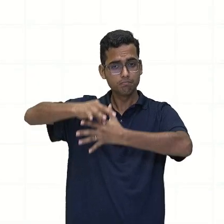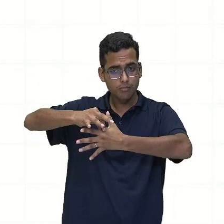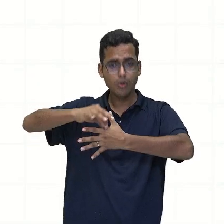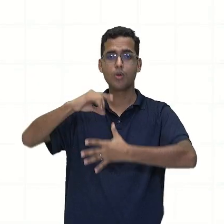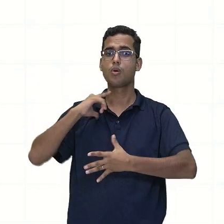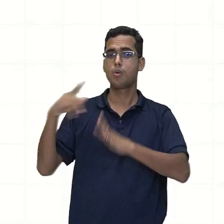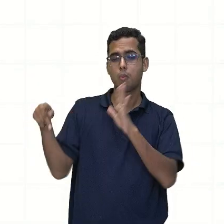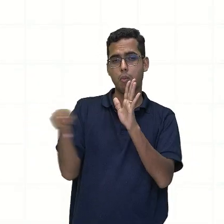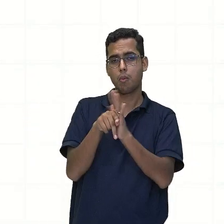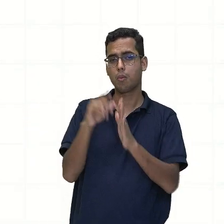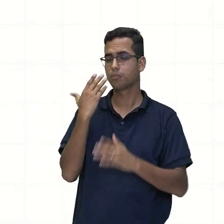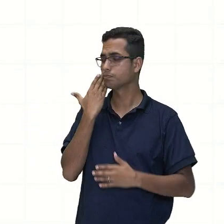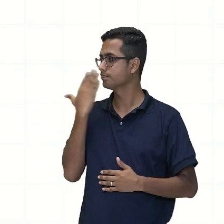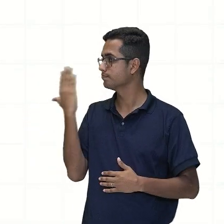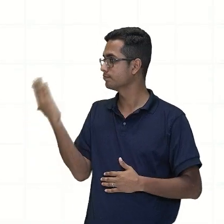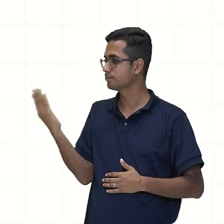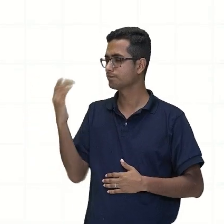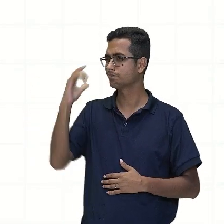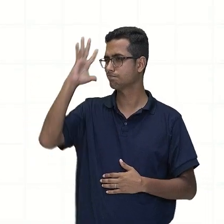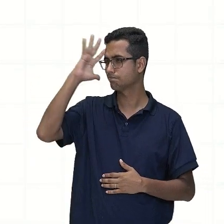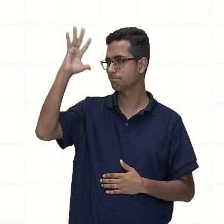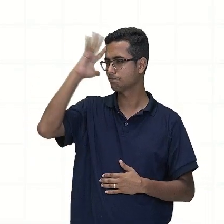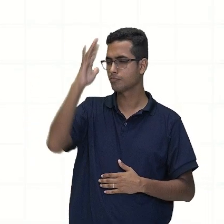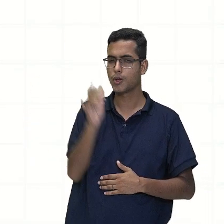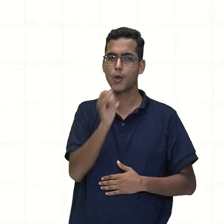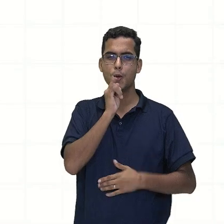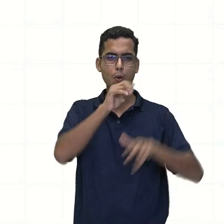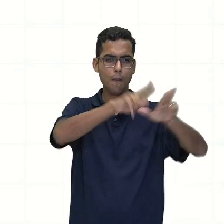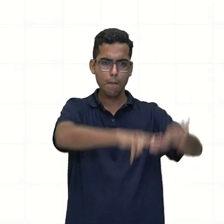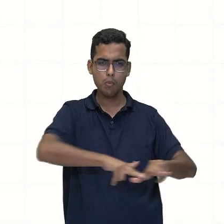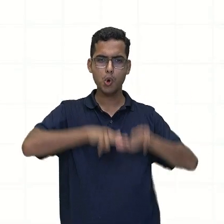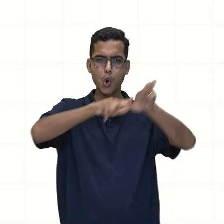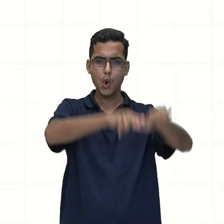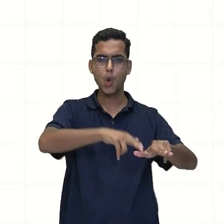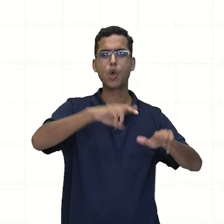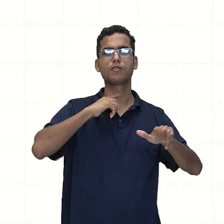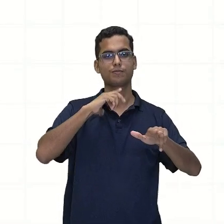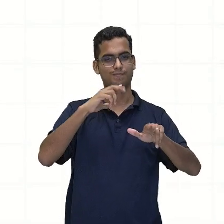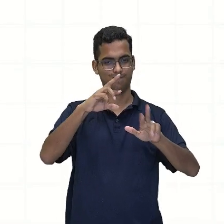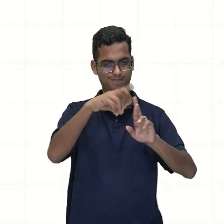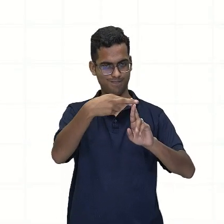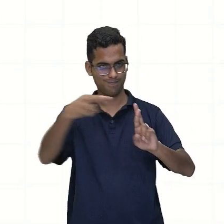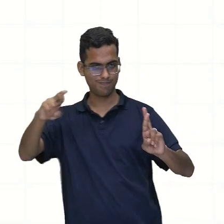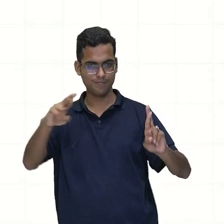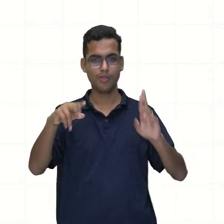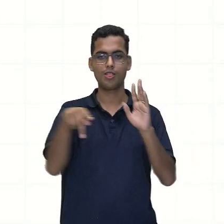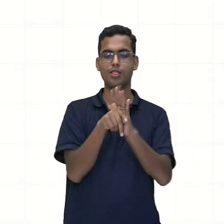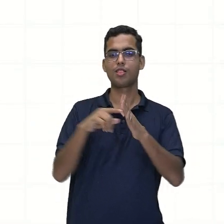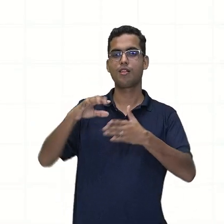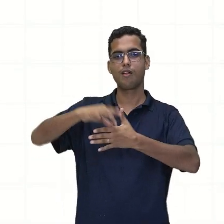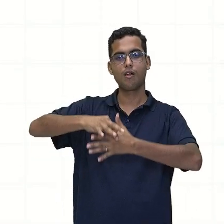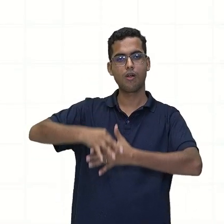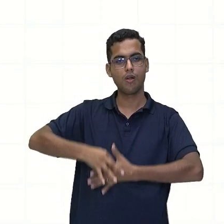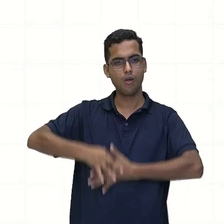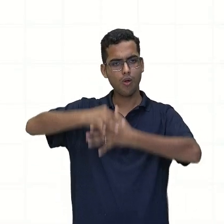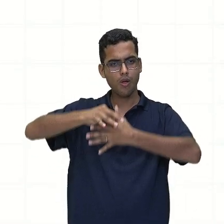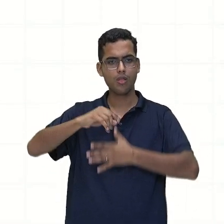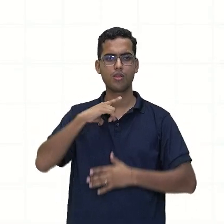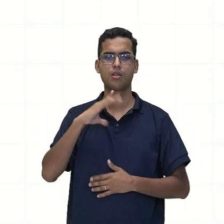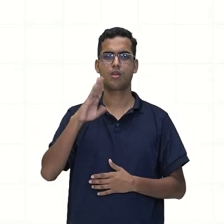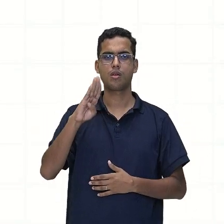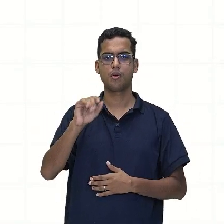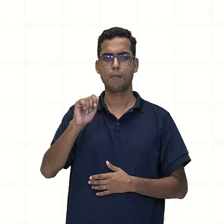ideia de liderança, vamos pensar de repente no candomblé, os líderes religiosos, que são chamados de